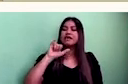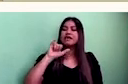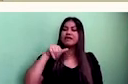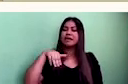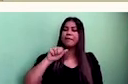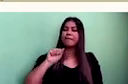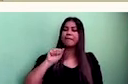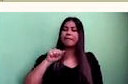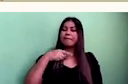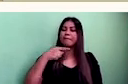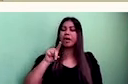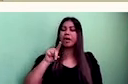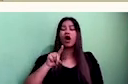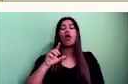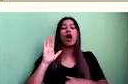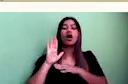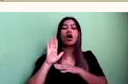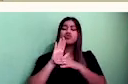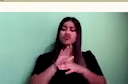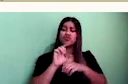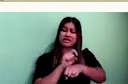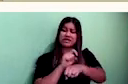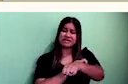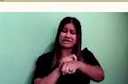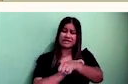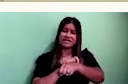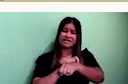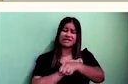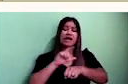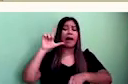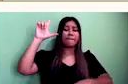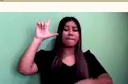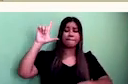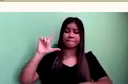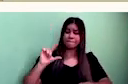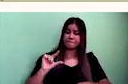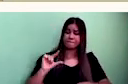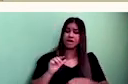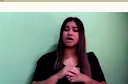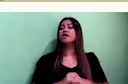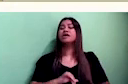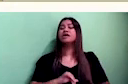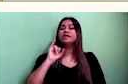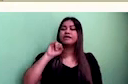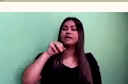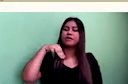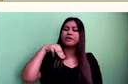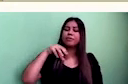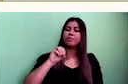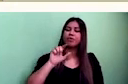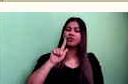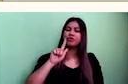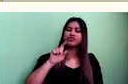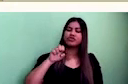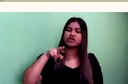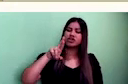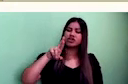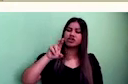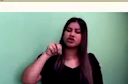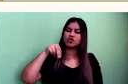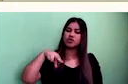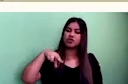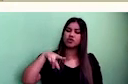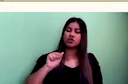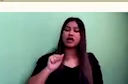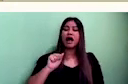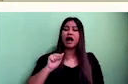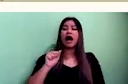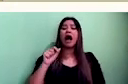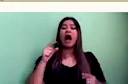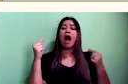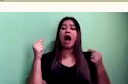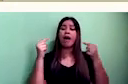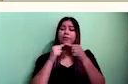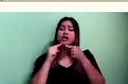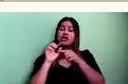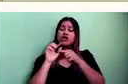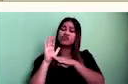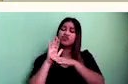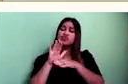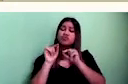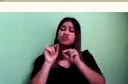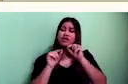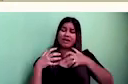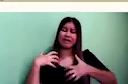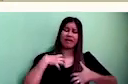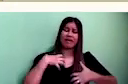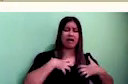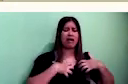aí. Manjerona, como tensão nervosa, angústia, tá? Além de mostrar aqui para vocês a